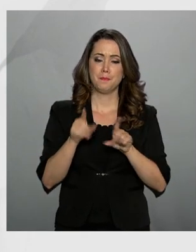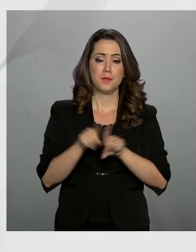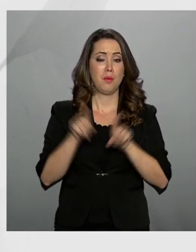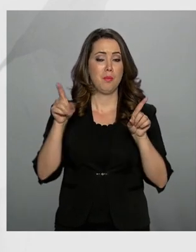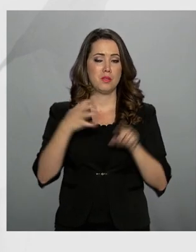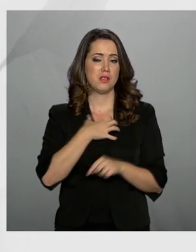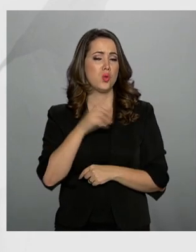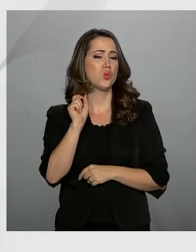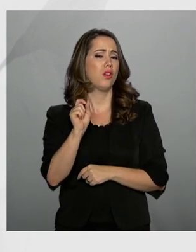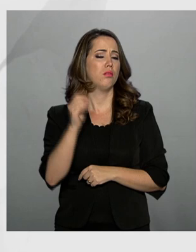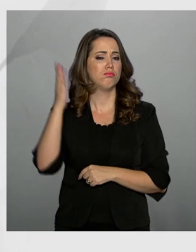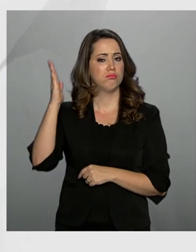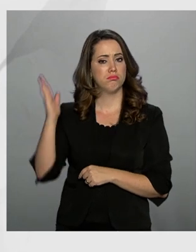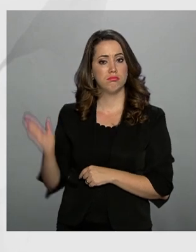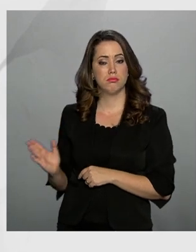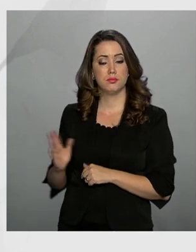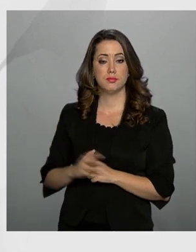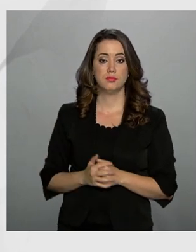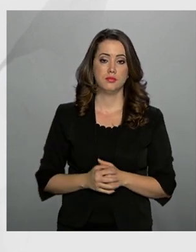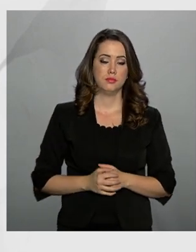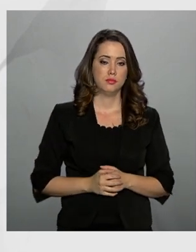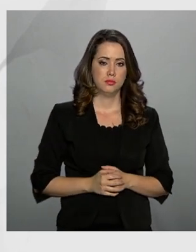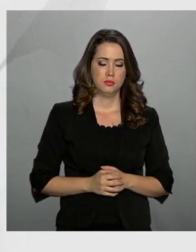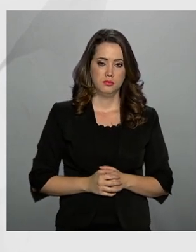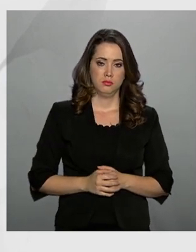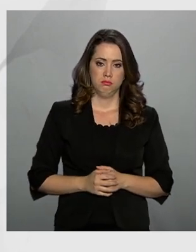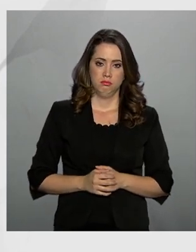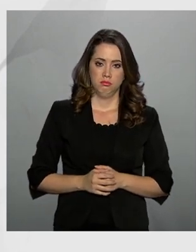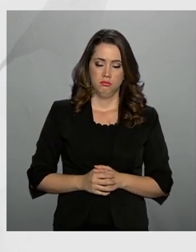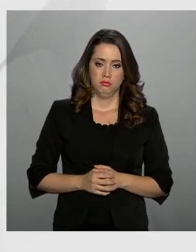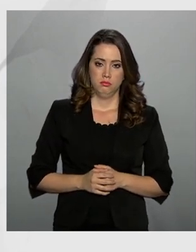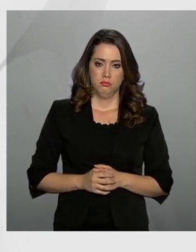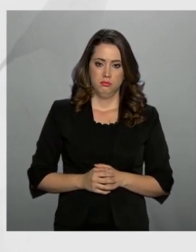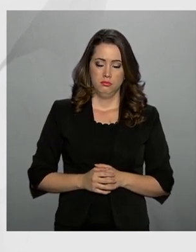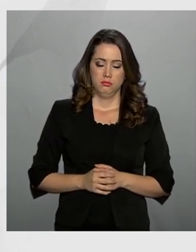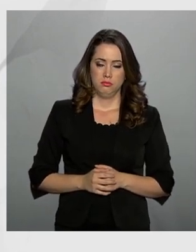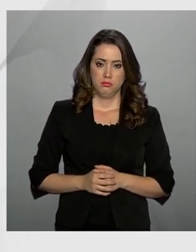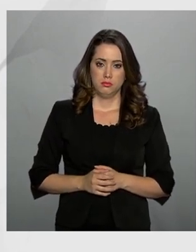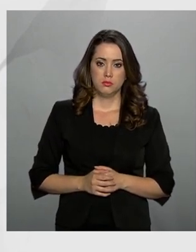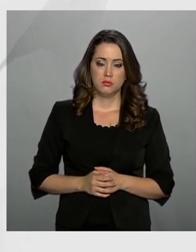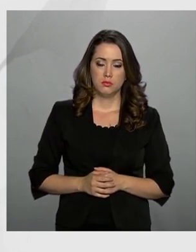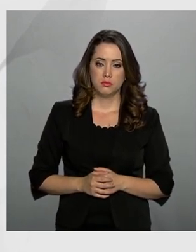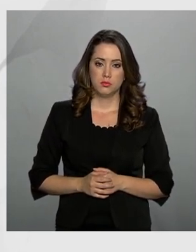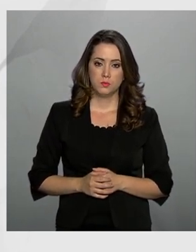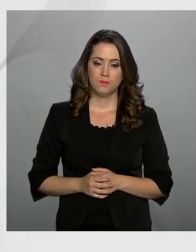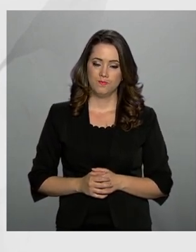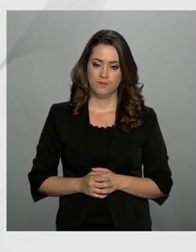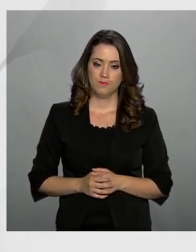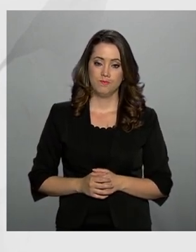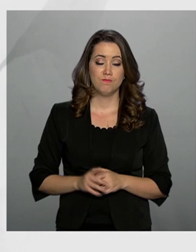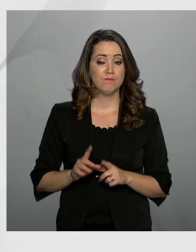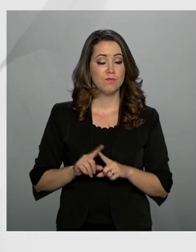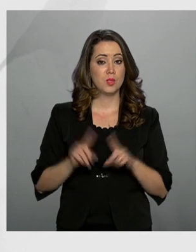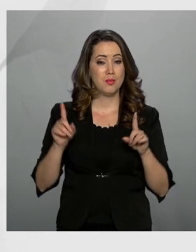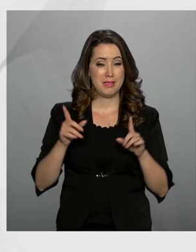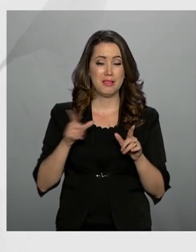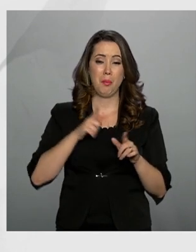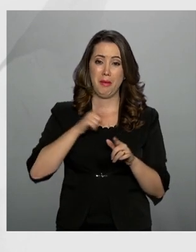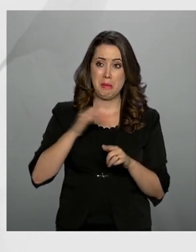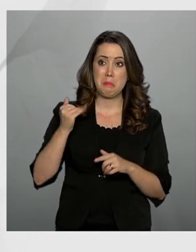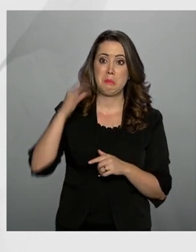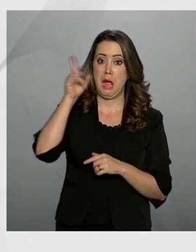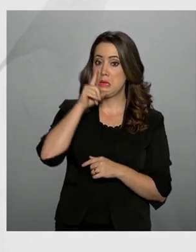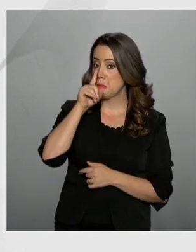mais comuns são náuseas, vômitos, dores abdominais, diarreia, falta de apetite e febre. Casos mais graves